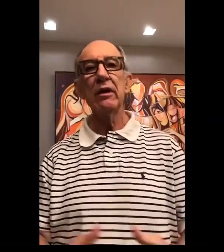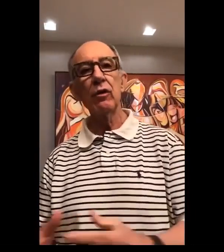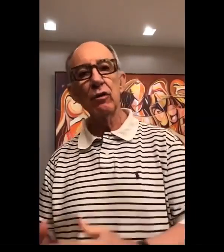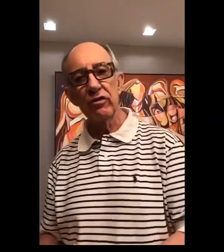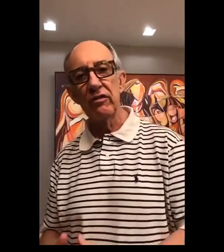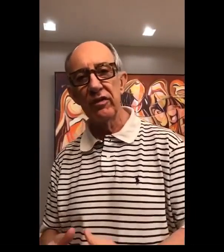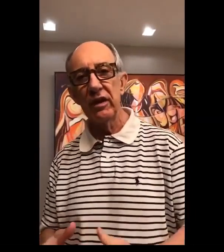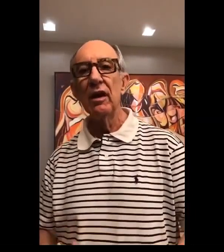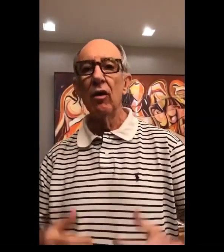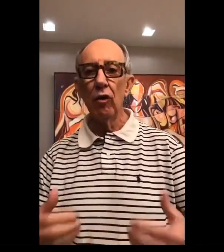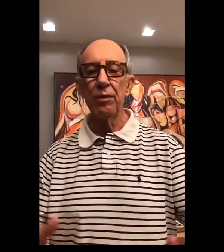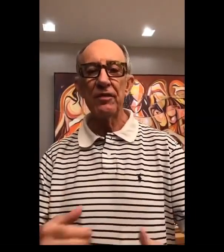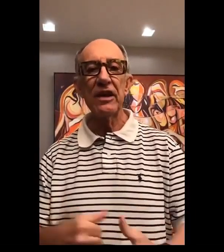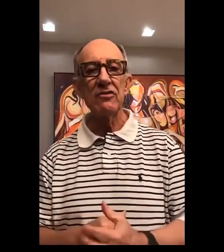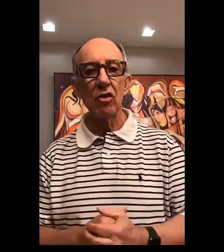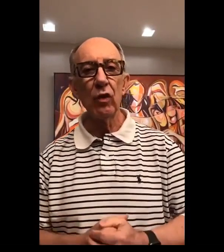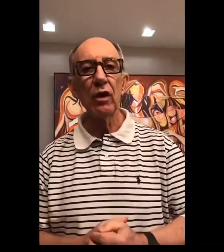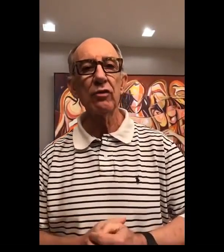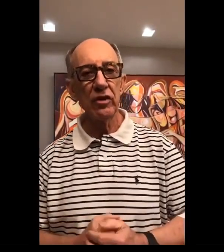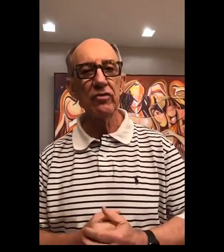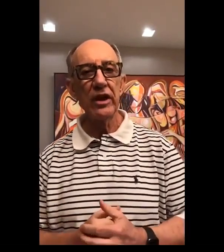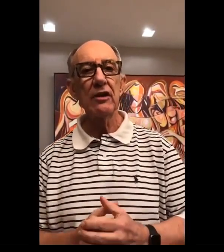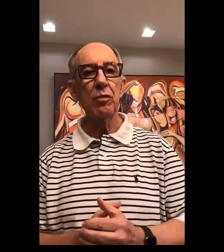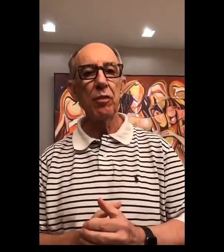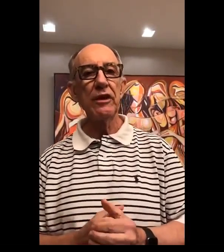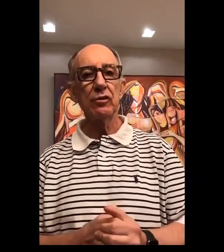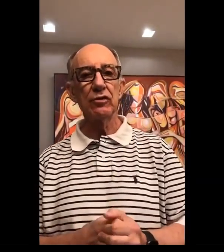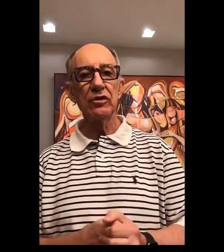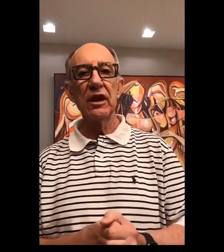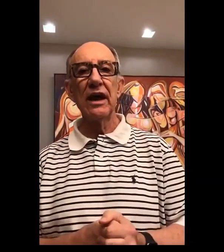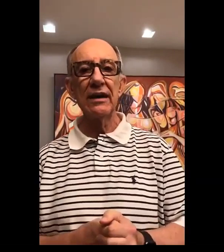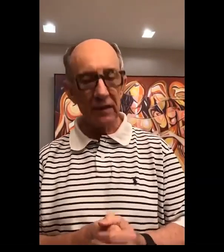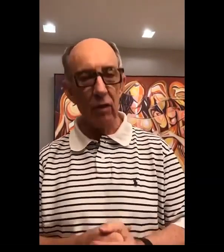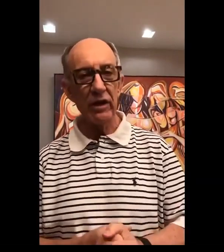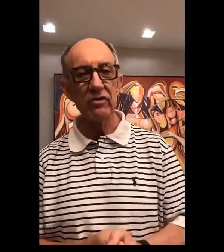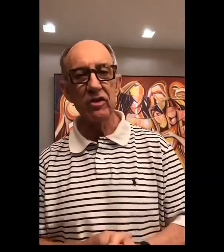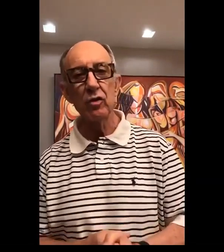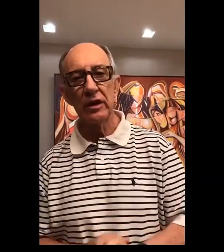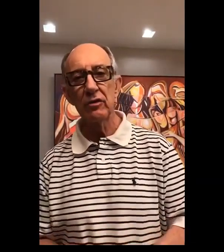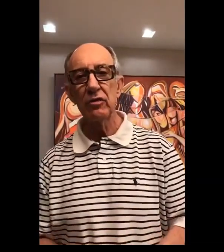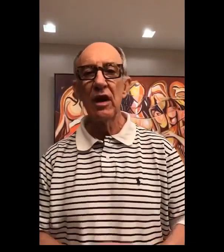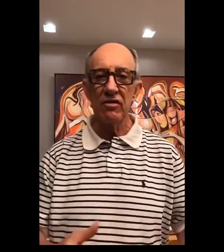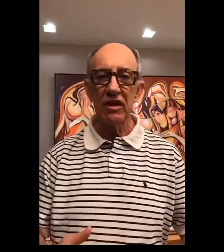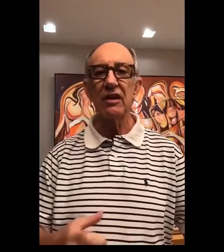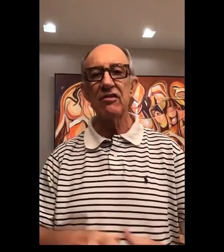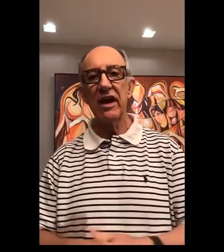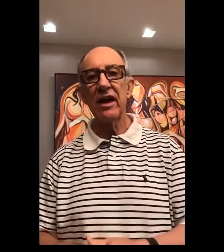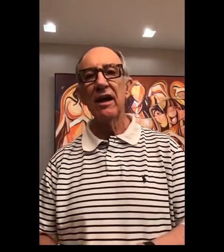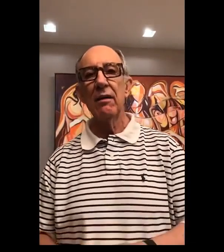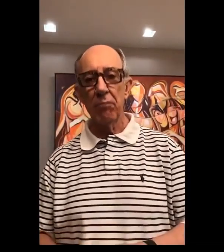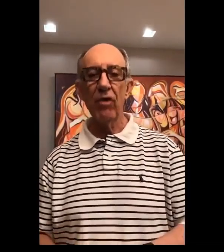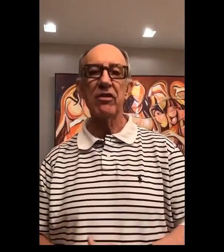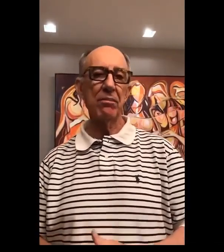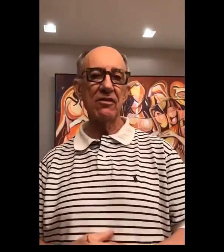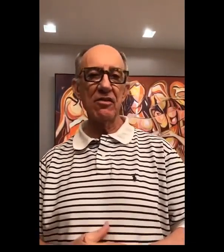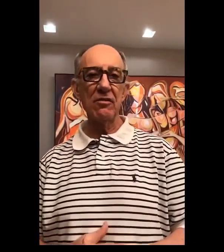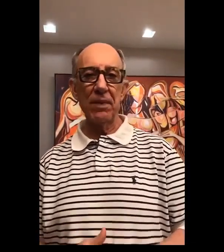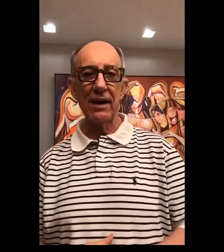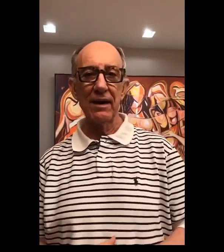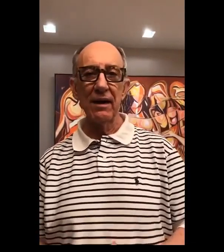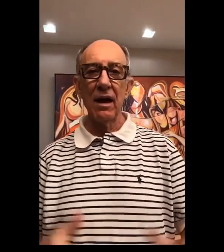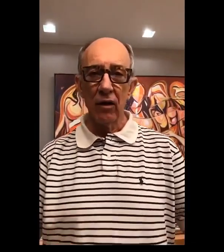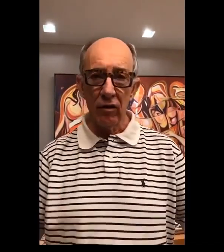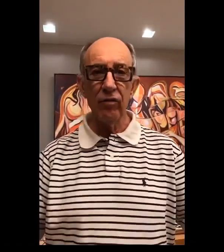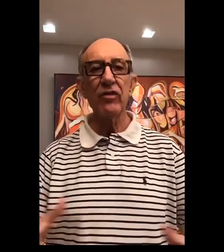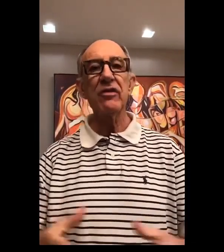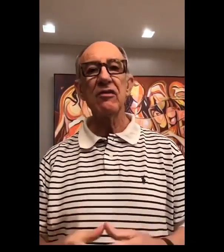qual, inclusive, o presidente Lula, com seus direitos políticos então restituídos, se quiser, possa